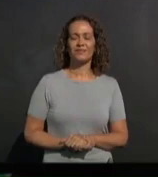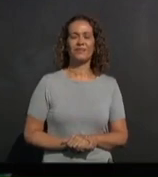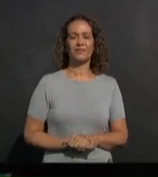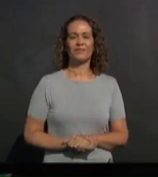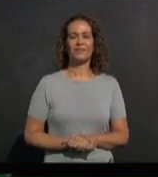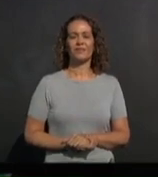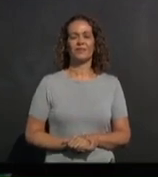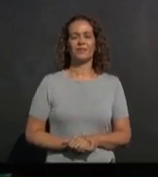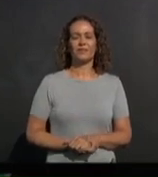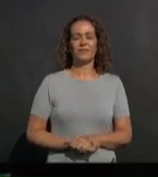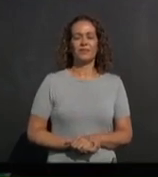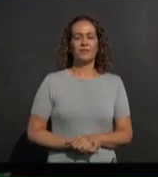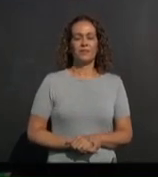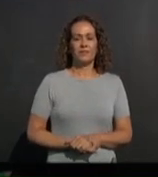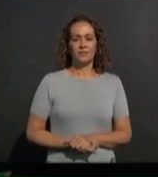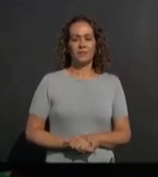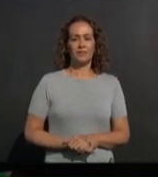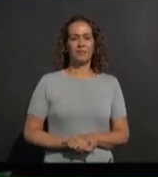Como?